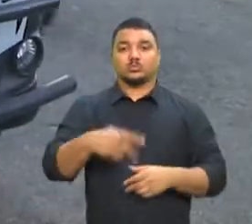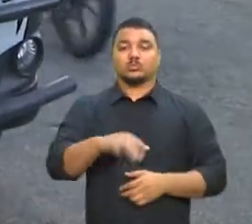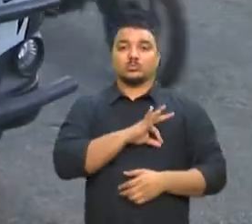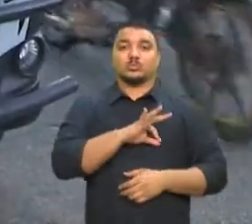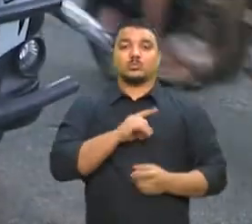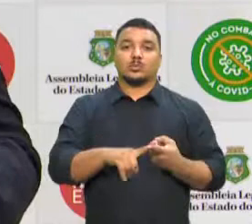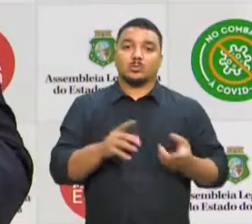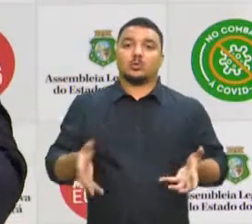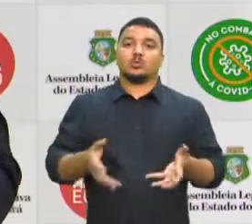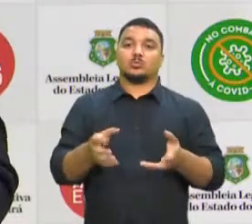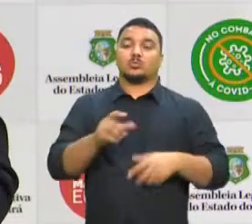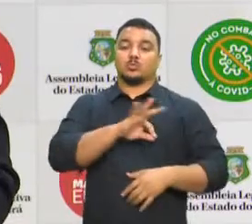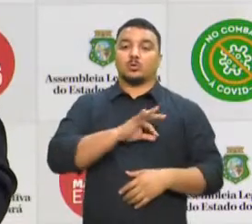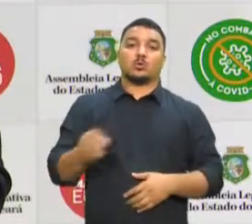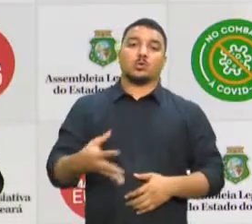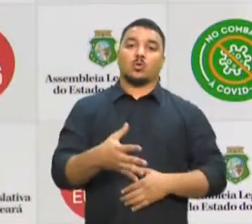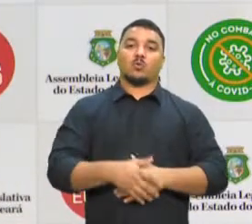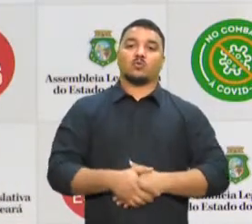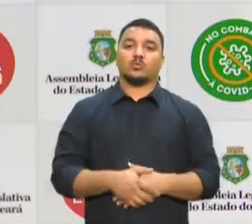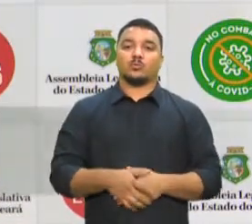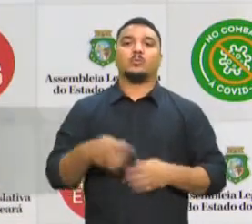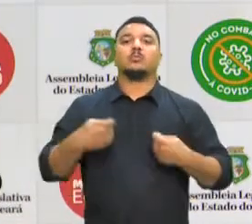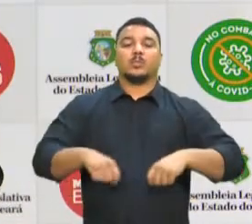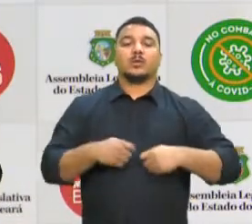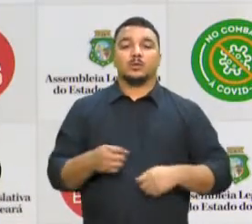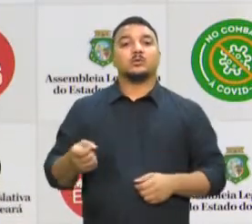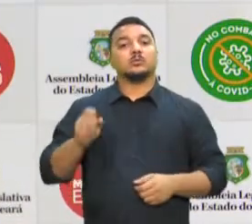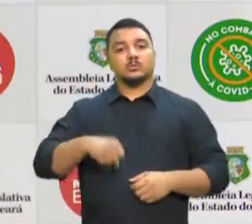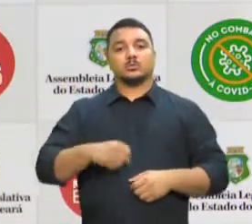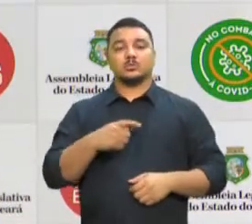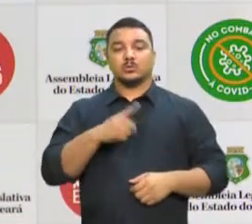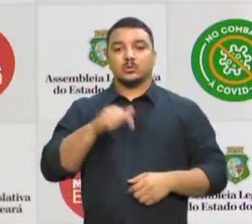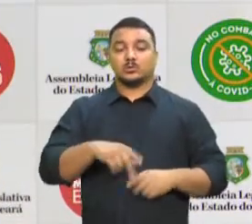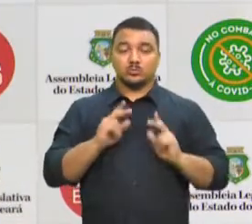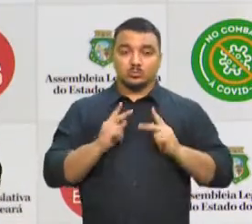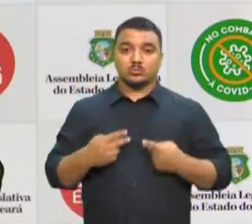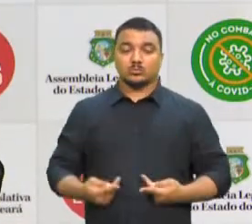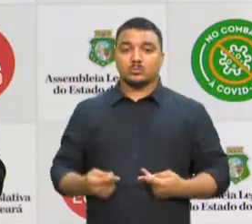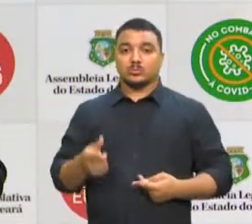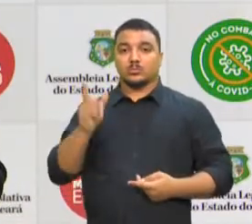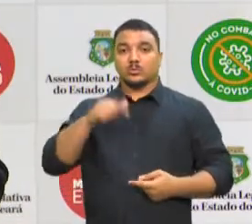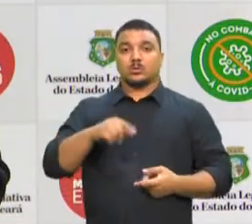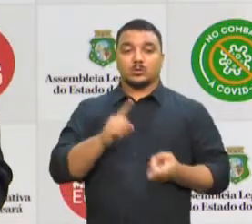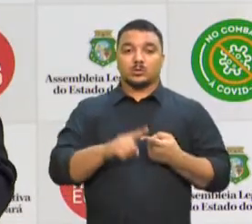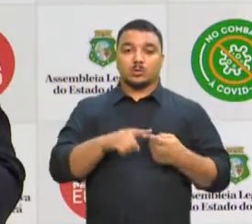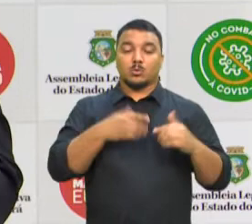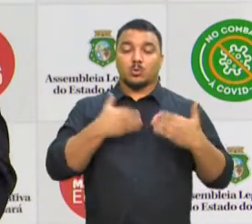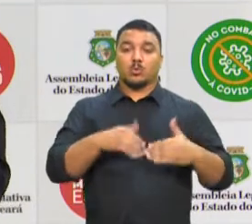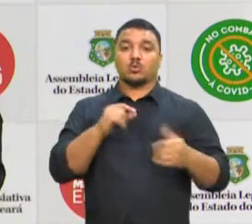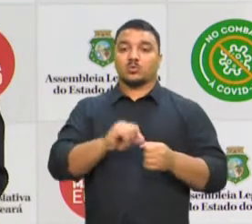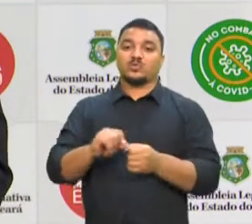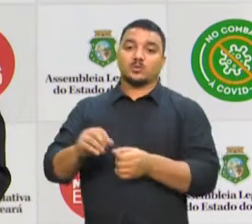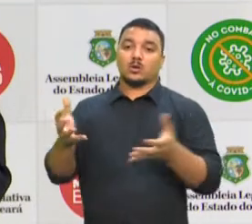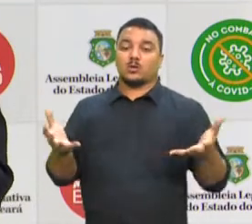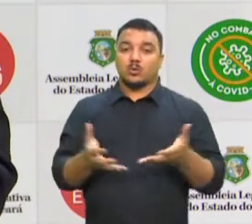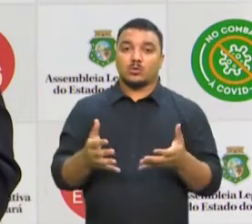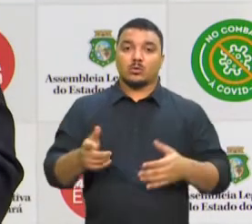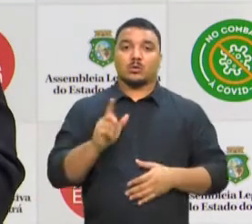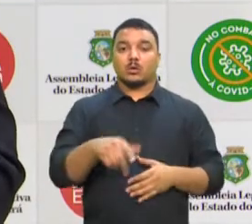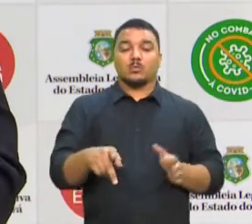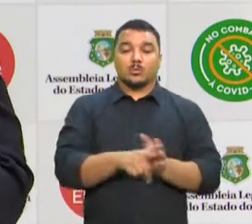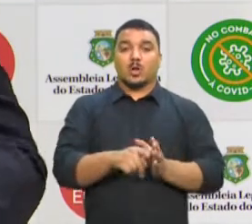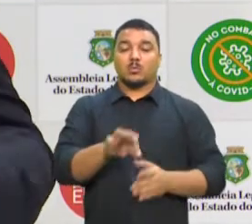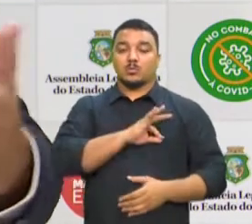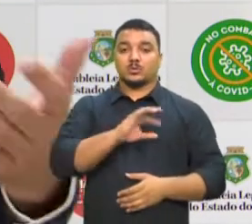novos policiais. Precisa sim de um investimento no material humano. O concurso está sendo realizado, né? Um concurso na Polícia Civil está